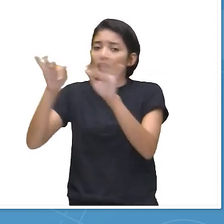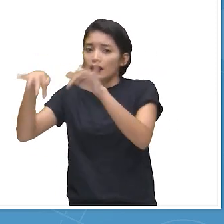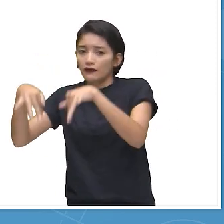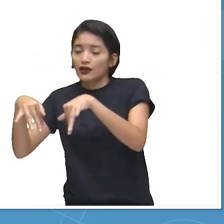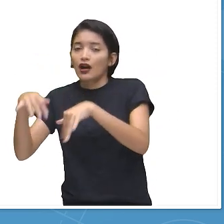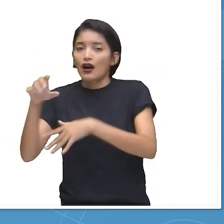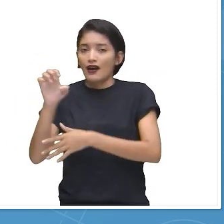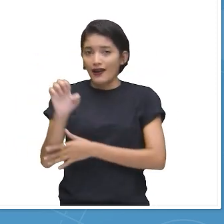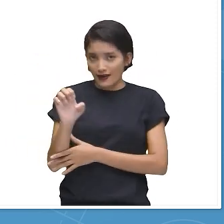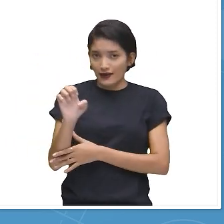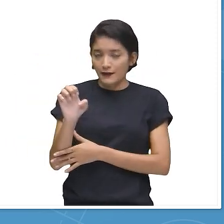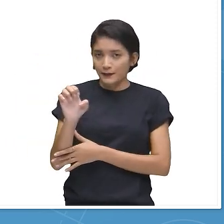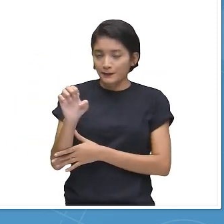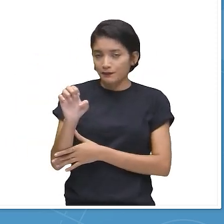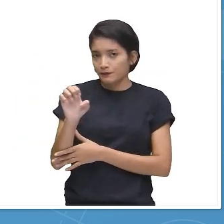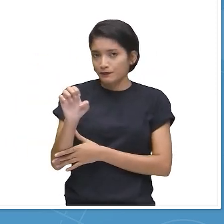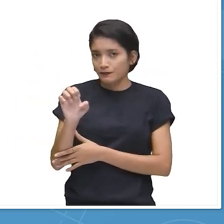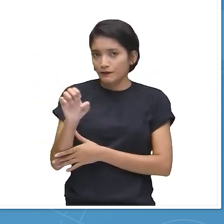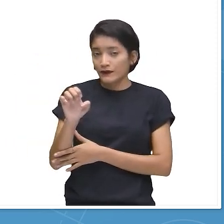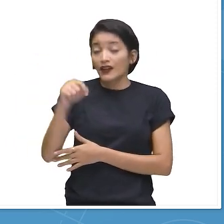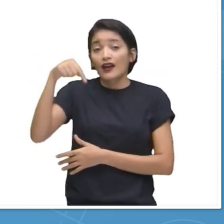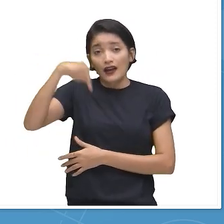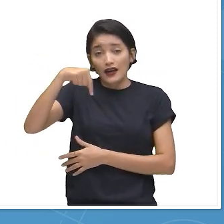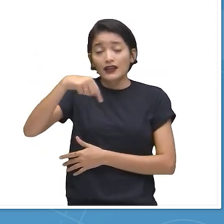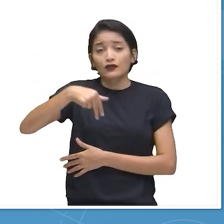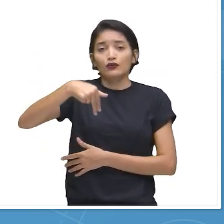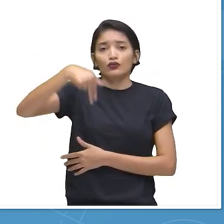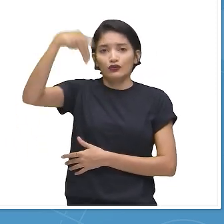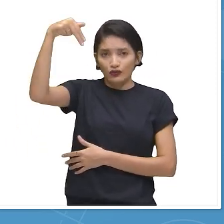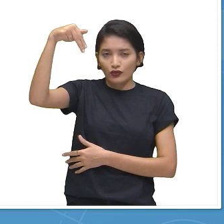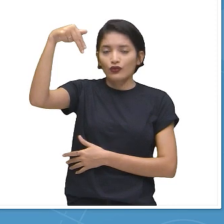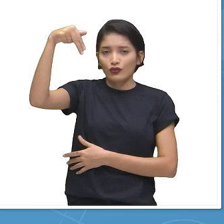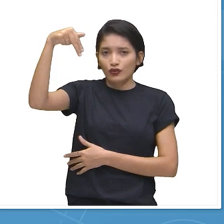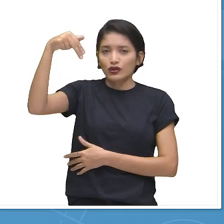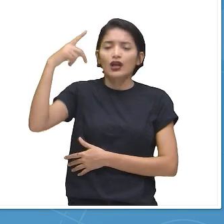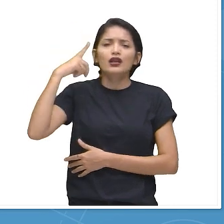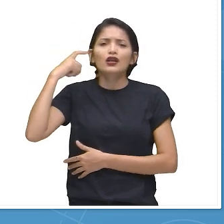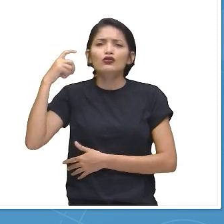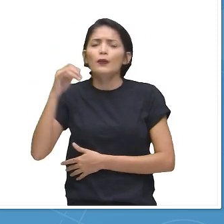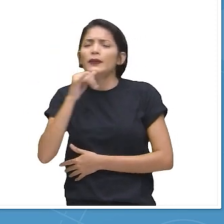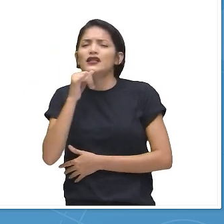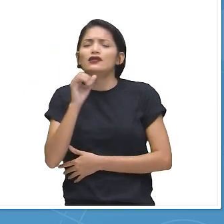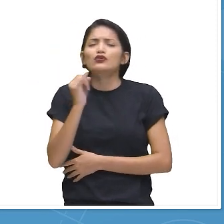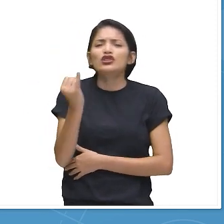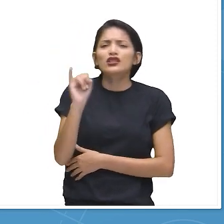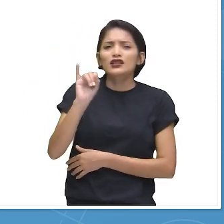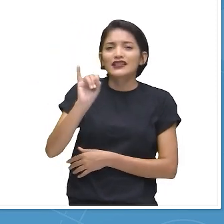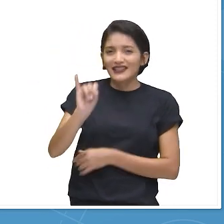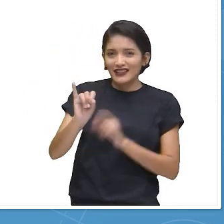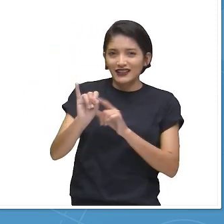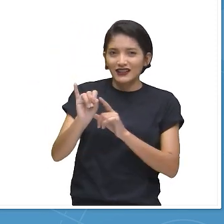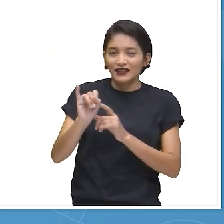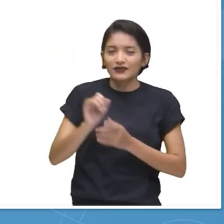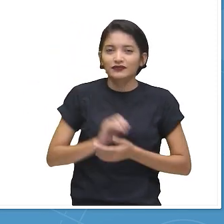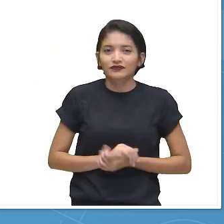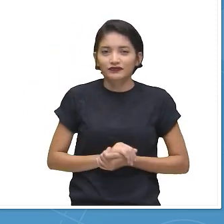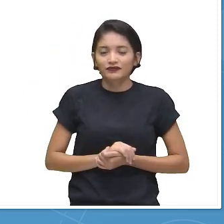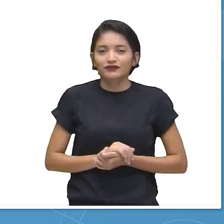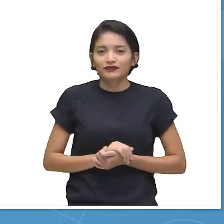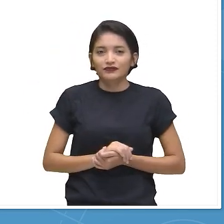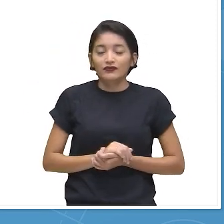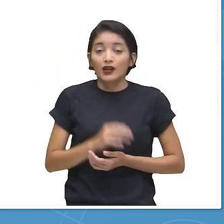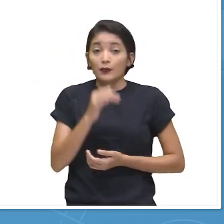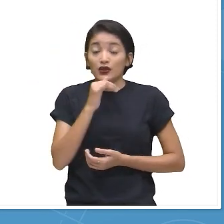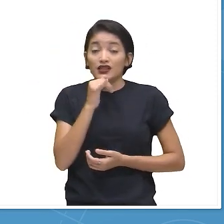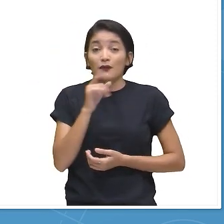né? Aqui no norte, nós geralmente damos um som de I. Por exemplo, lá no sul se pronuncia